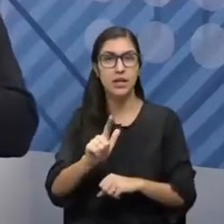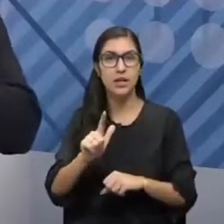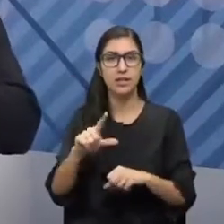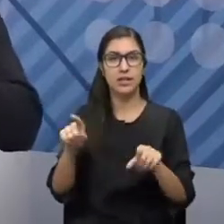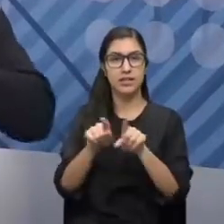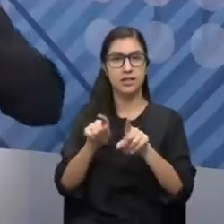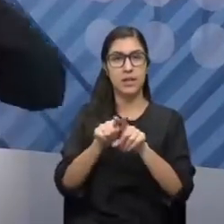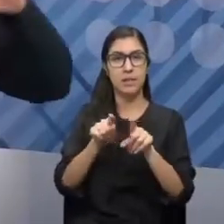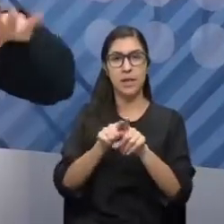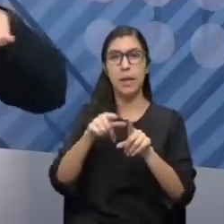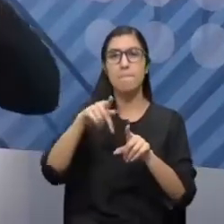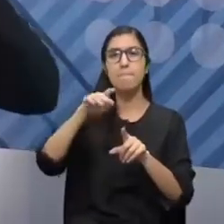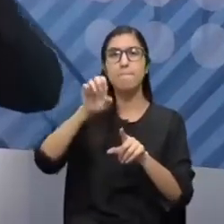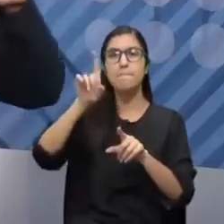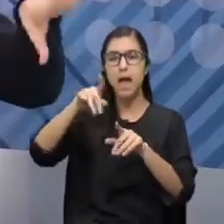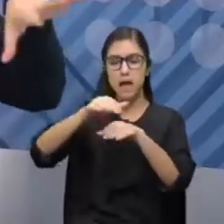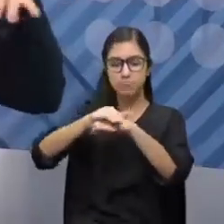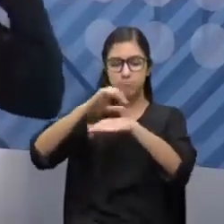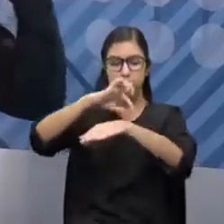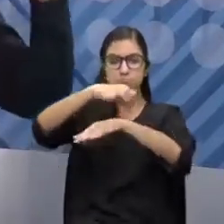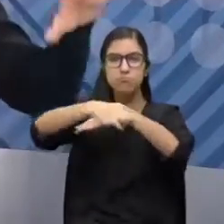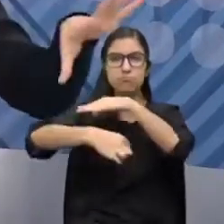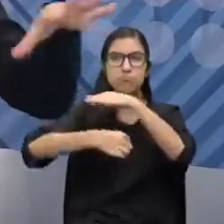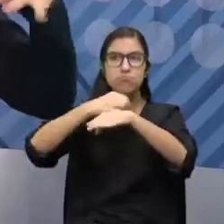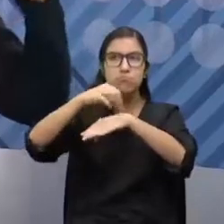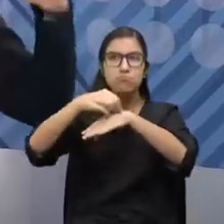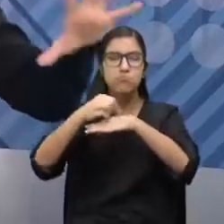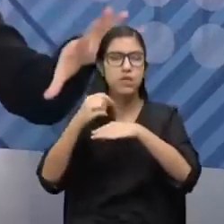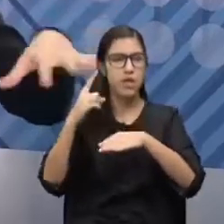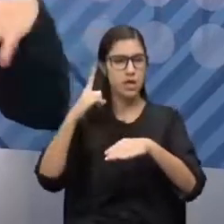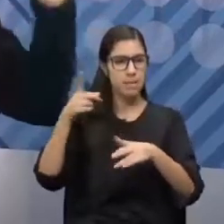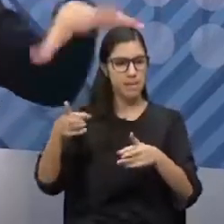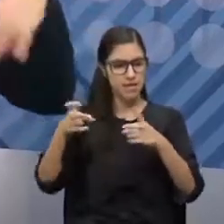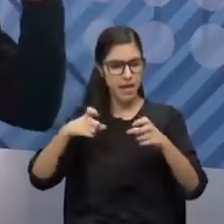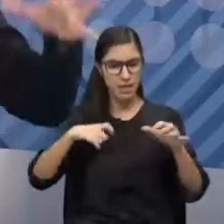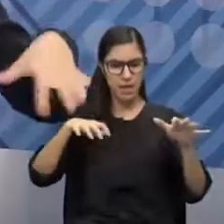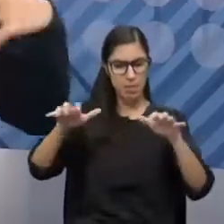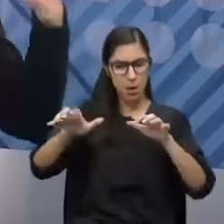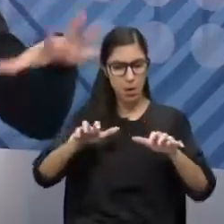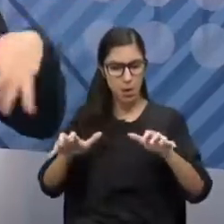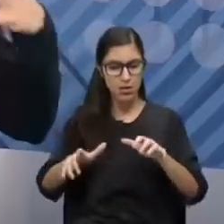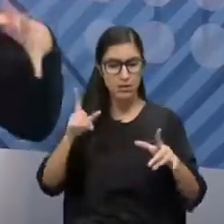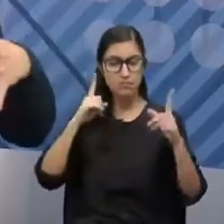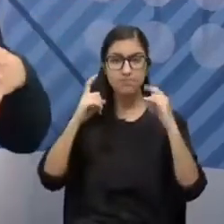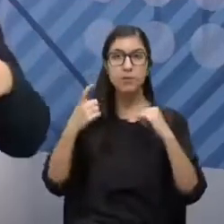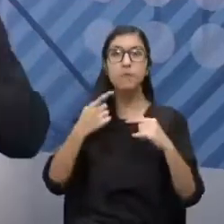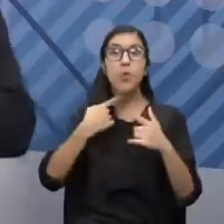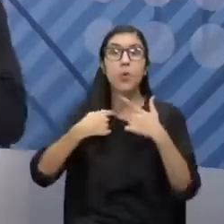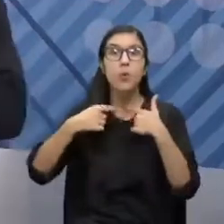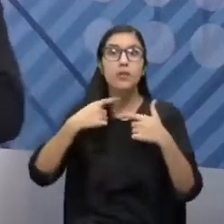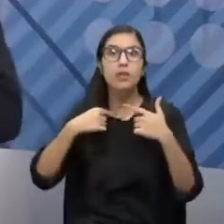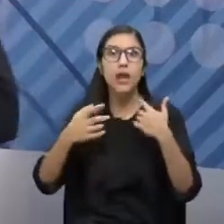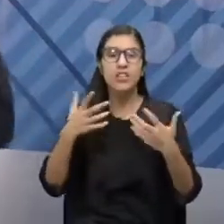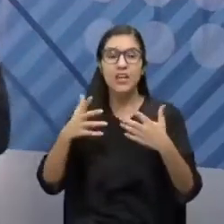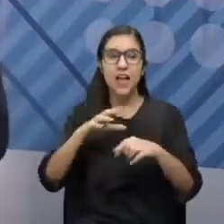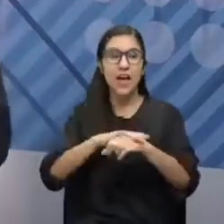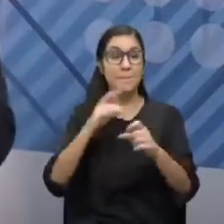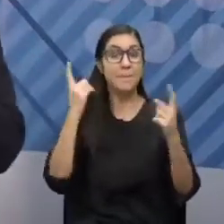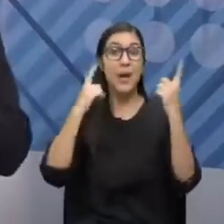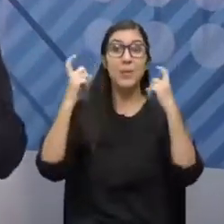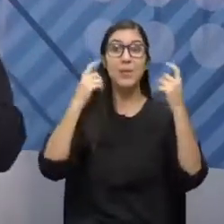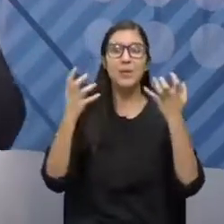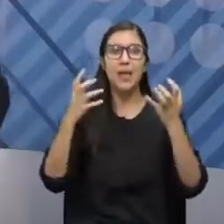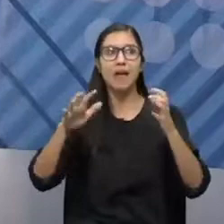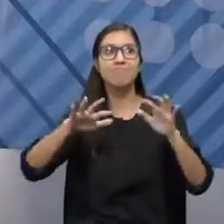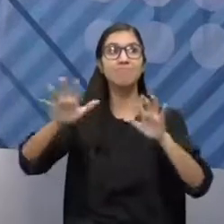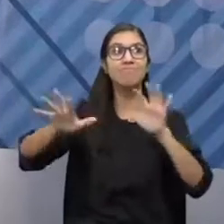Nos pezinhos, porque daí o movimento ela começa a perceber que ao movimentar-se e ela tem vontade de se movimentar mais para fazer mais barulhinho.